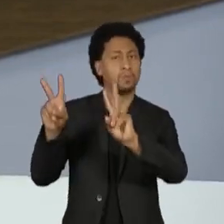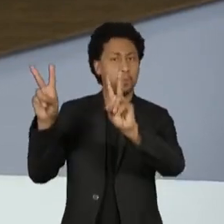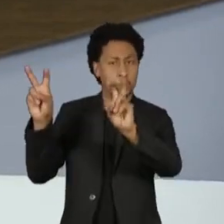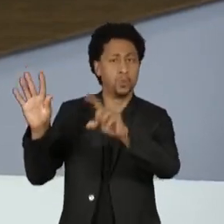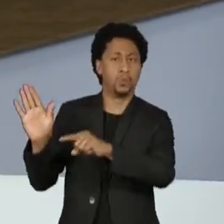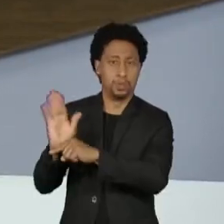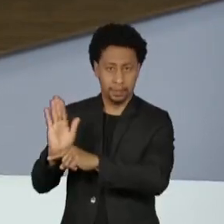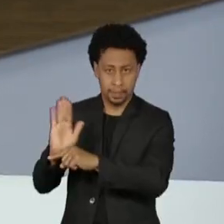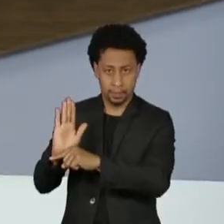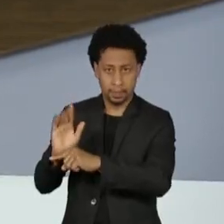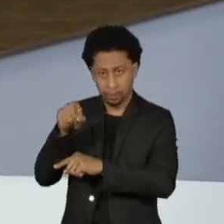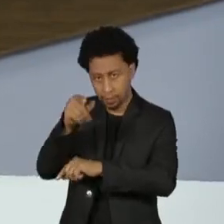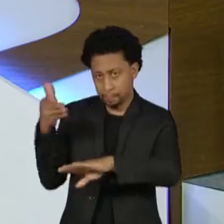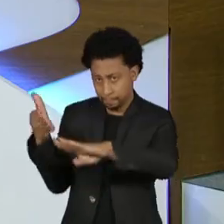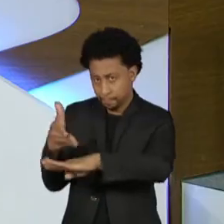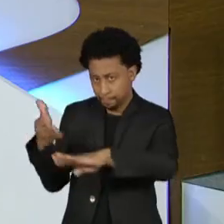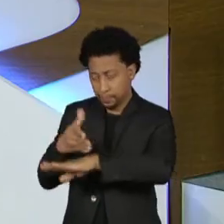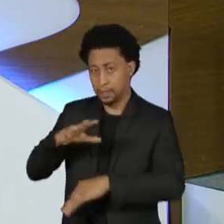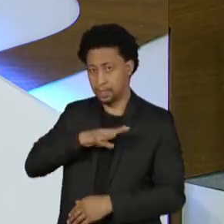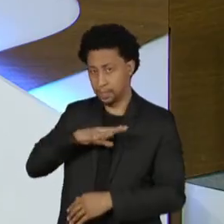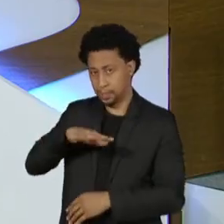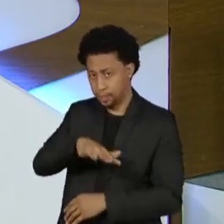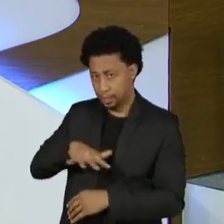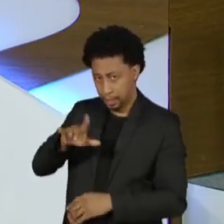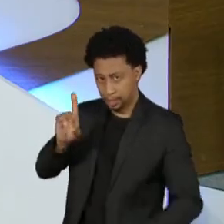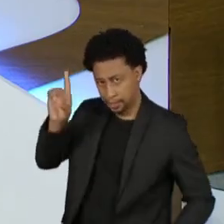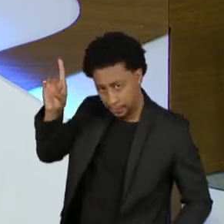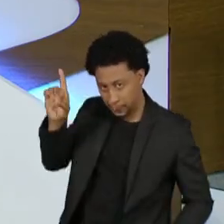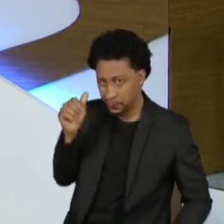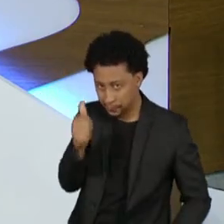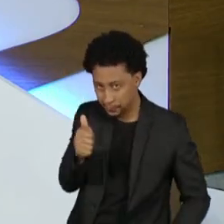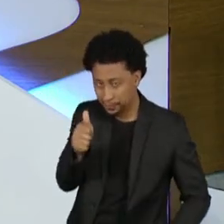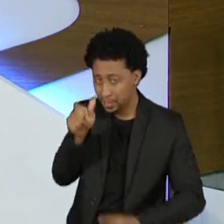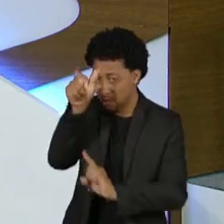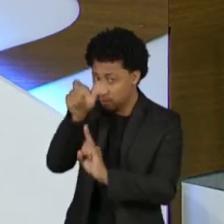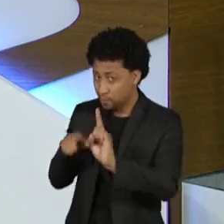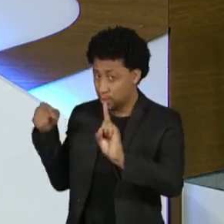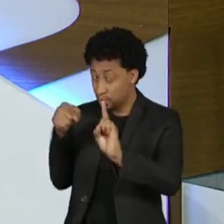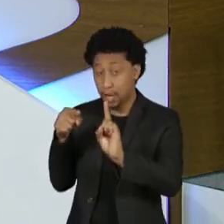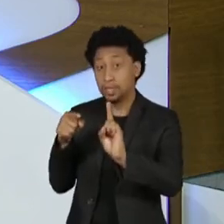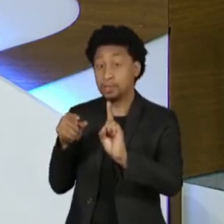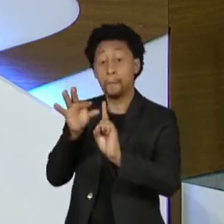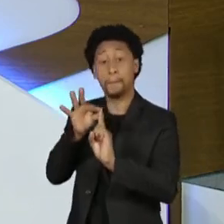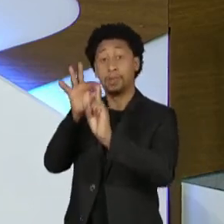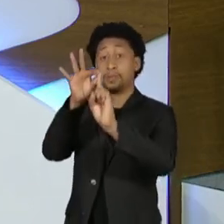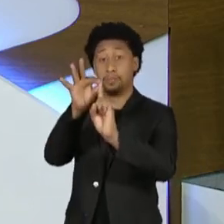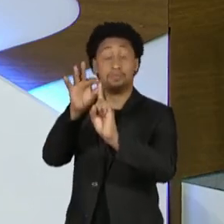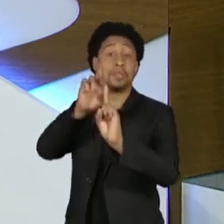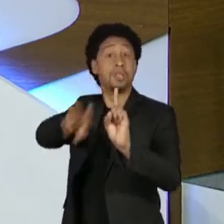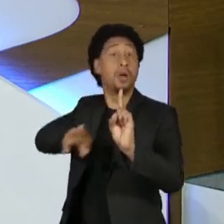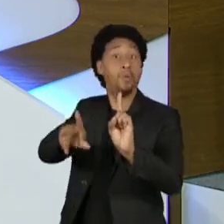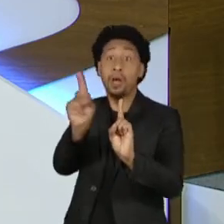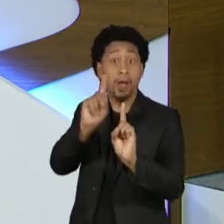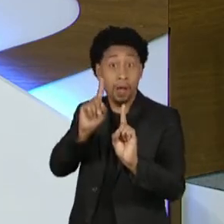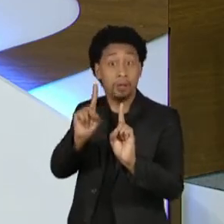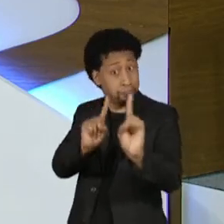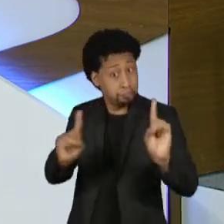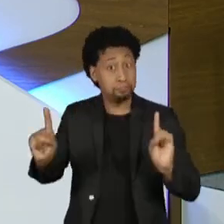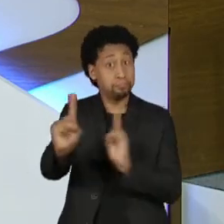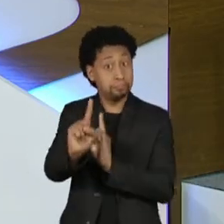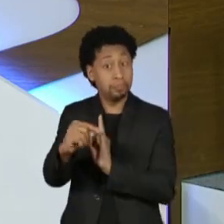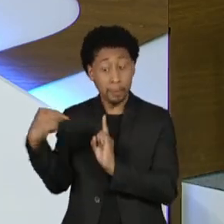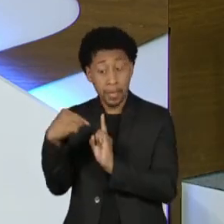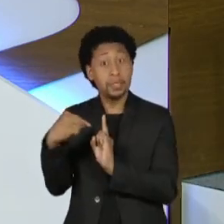porque você fez Cidade de Deus e é um personagem aqui na verdade não é o protagonista mas é um personagem que fez um sucesso enorme